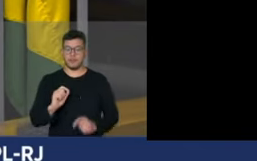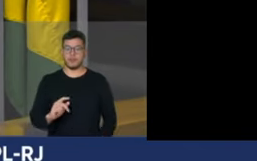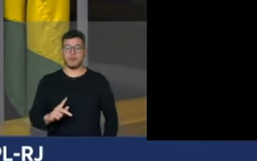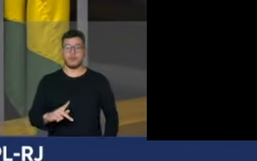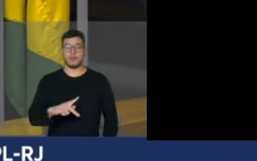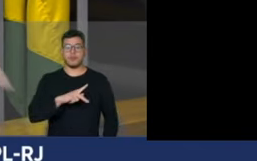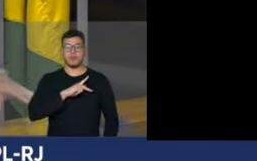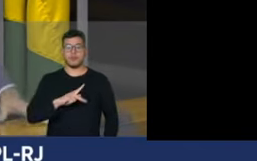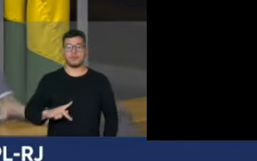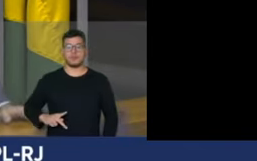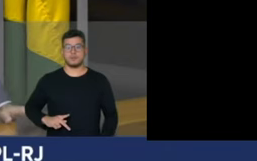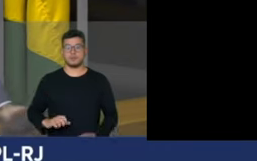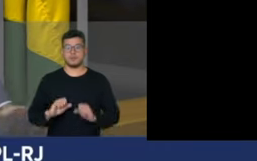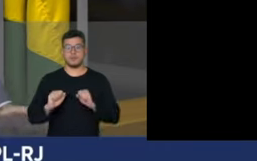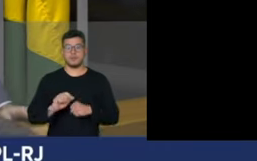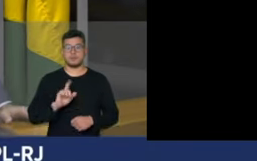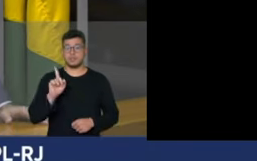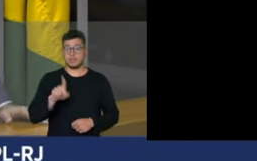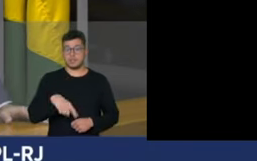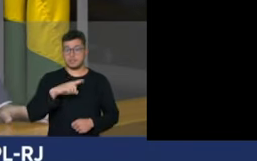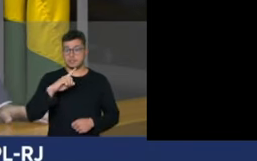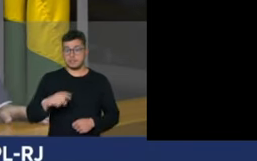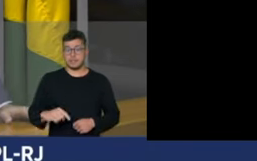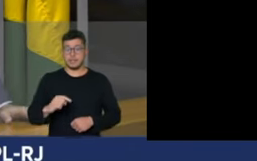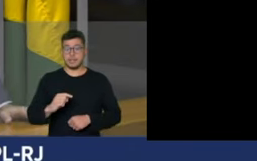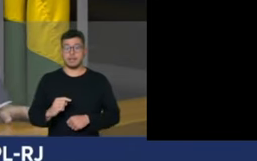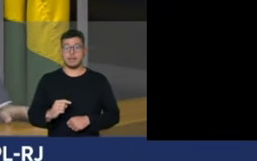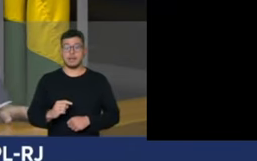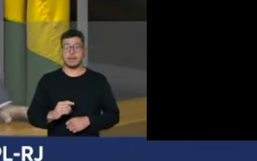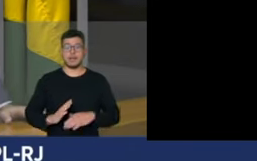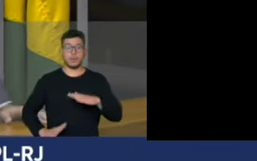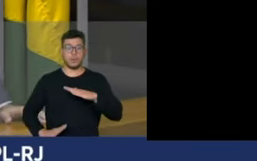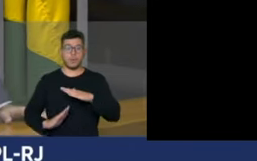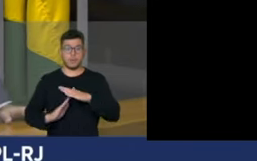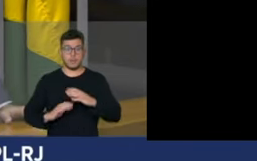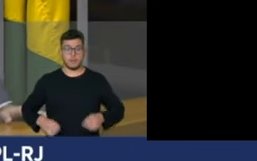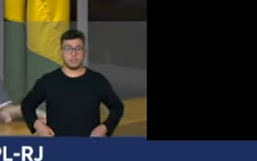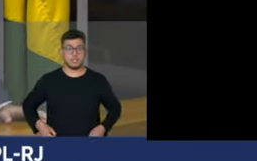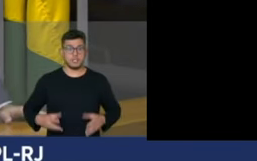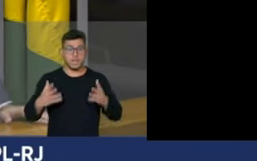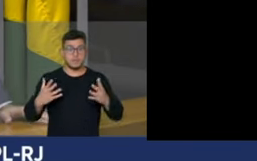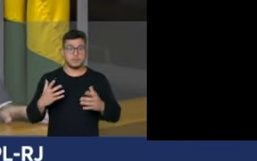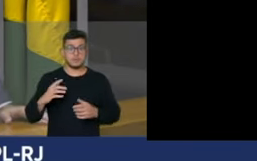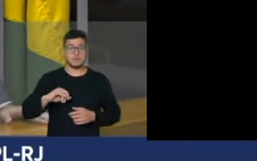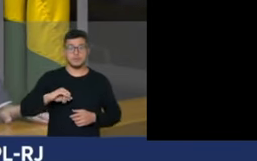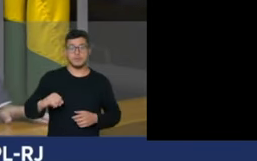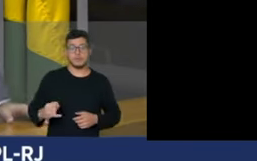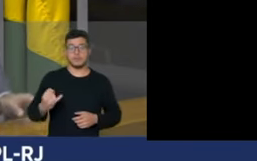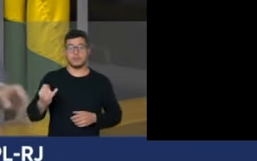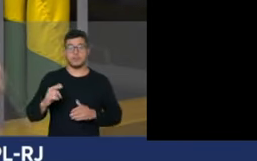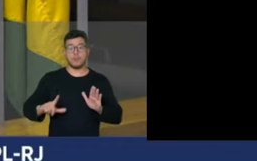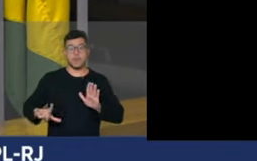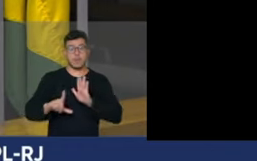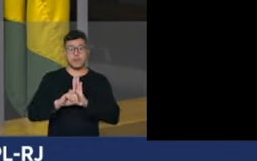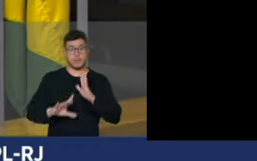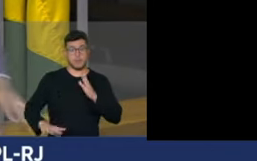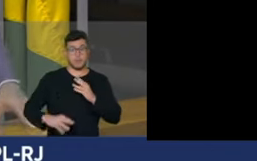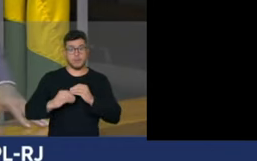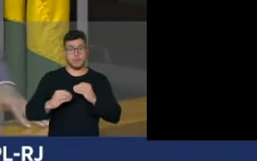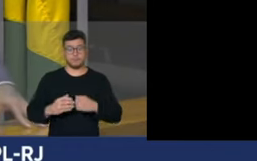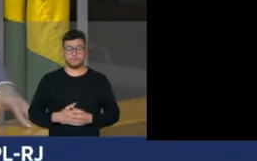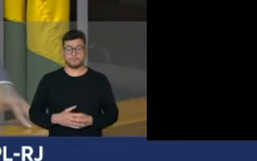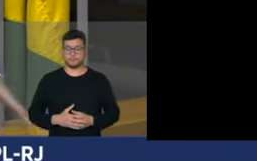gastos por lei complementar. É isso mesmo, o teto de gastos que foi aprovado nessa casa por uma